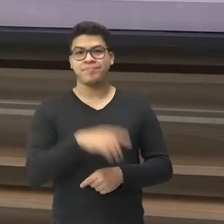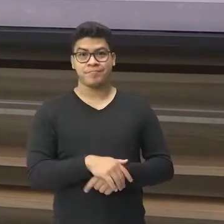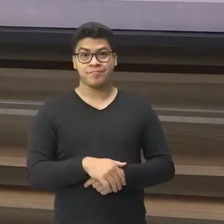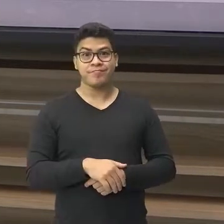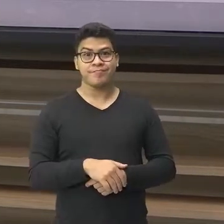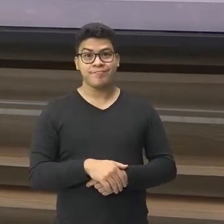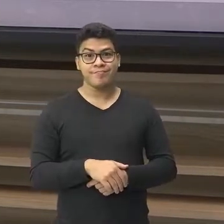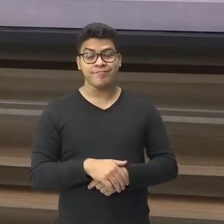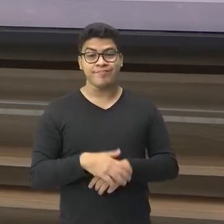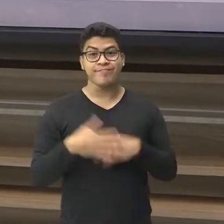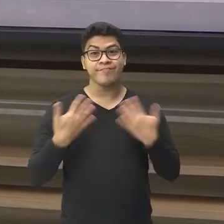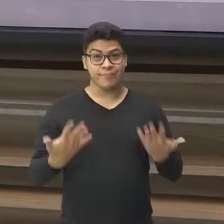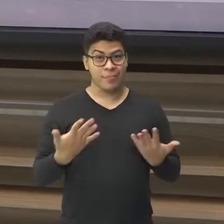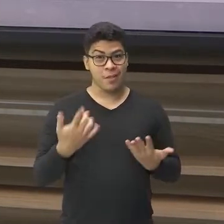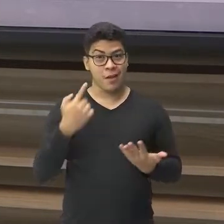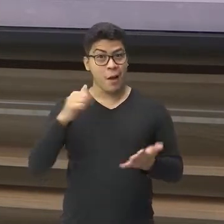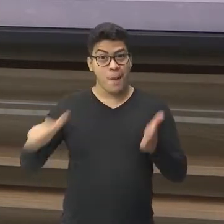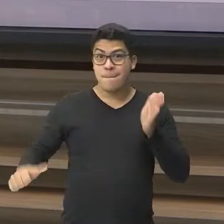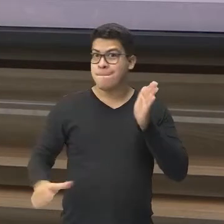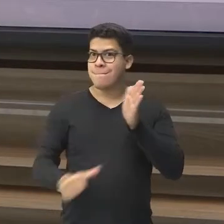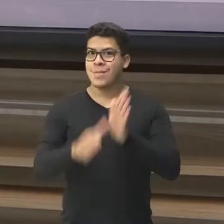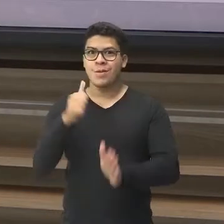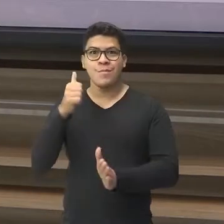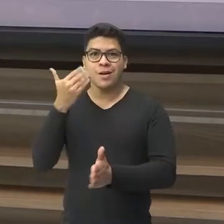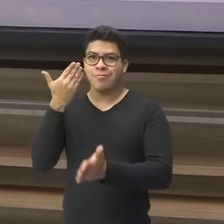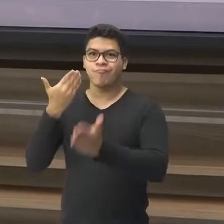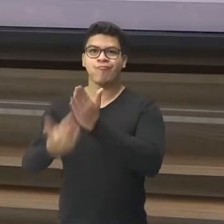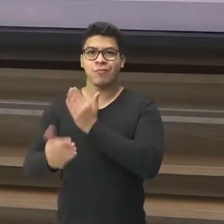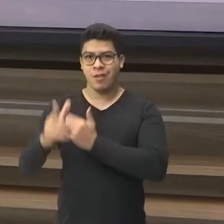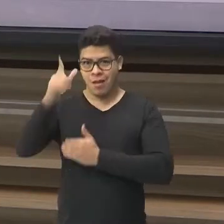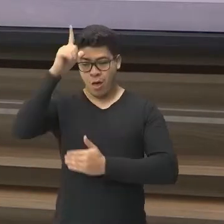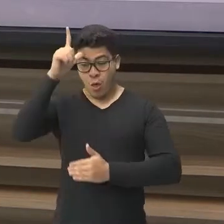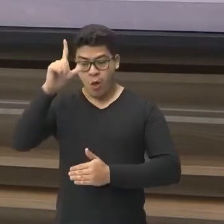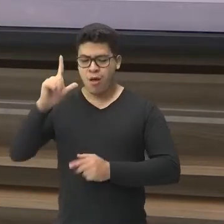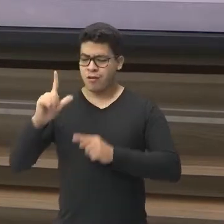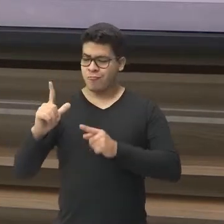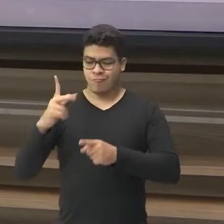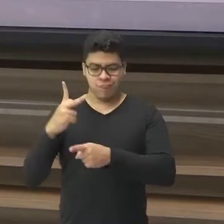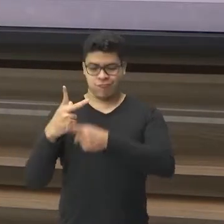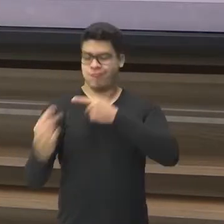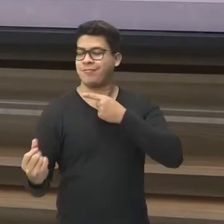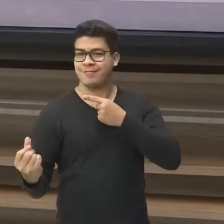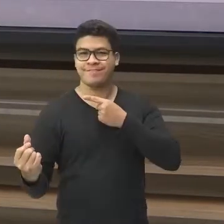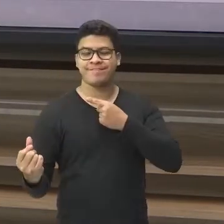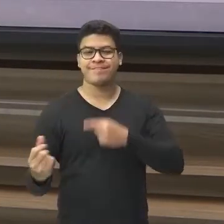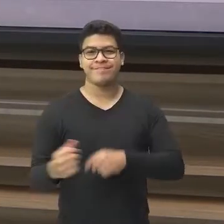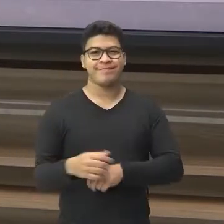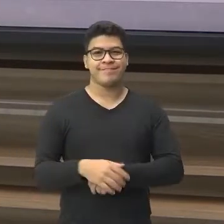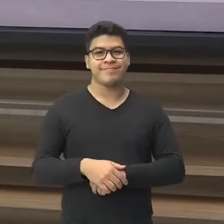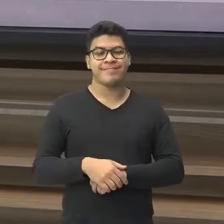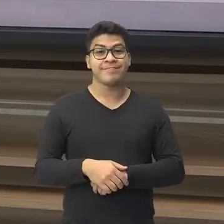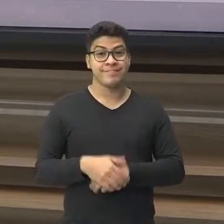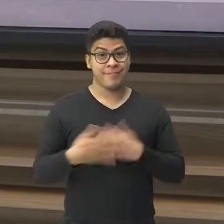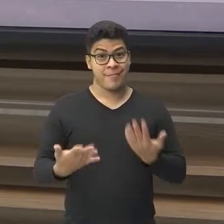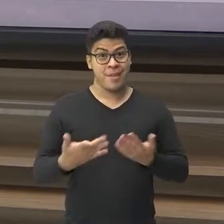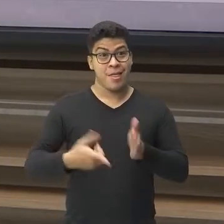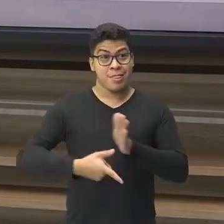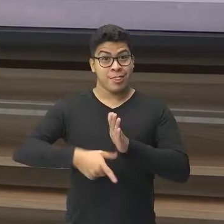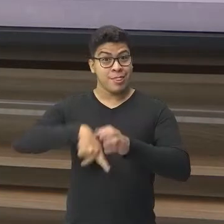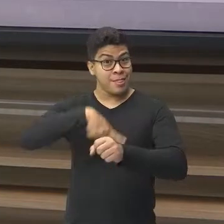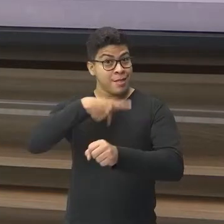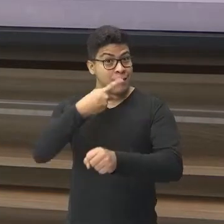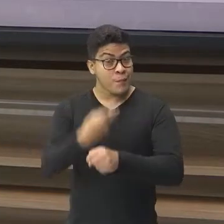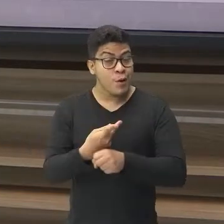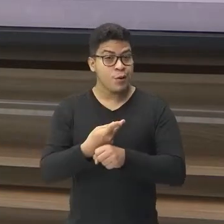grande derrota dos alemães, aquilo que vai fazer o jogo virar, certinho? Depois dessa batalha de Stalingrado, que